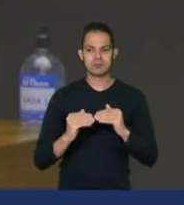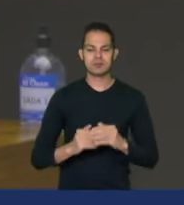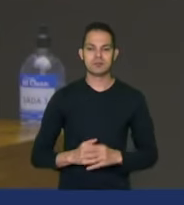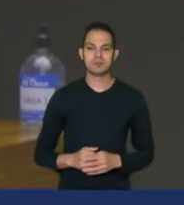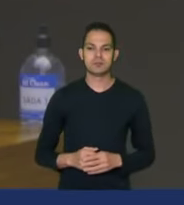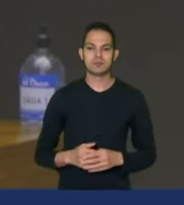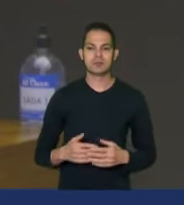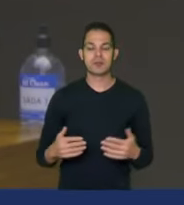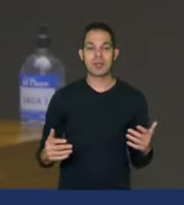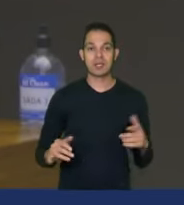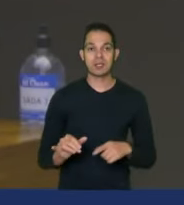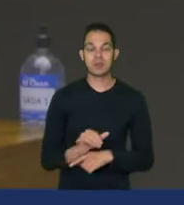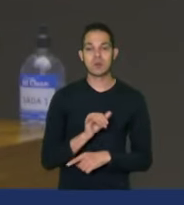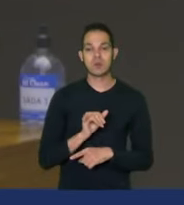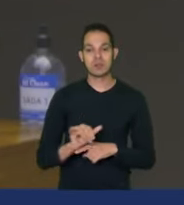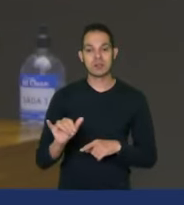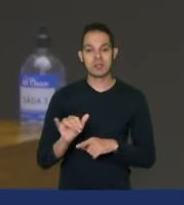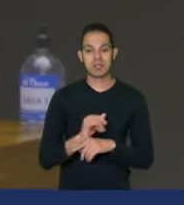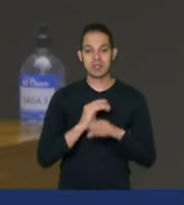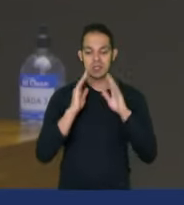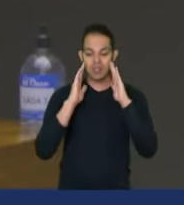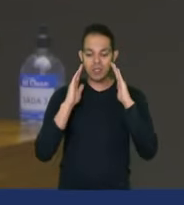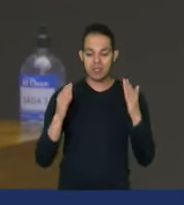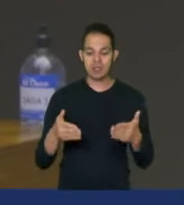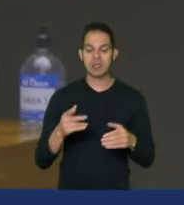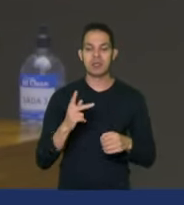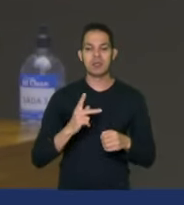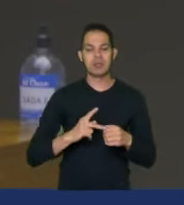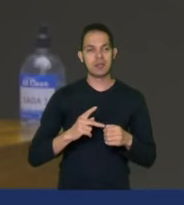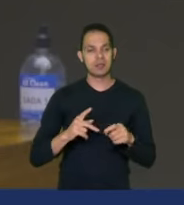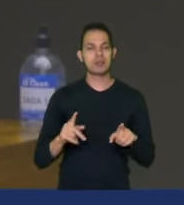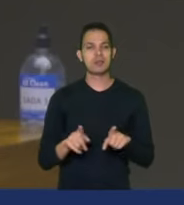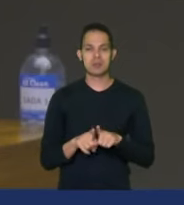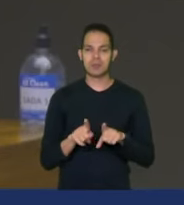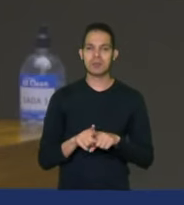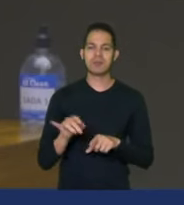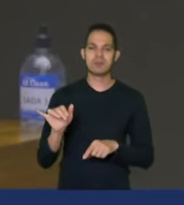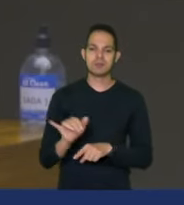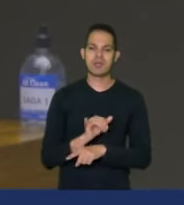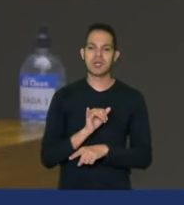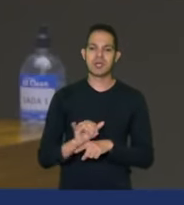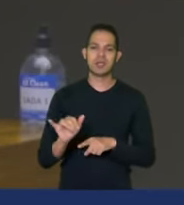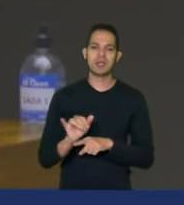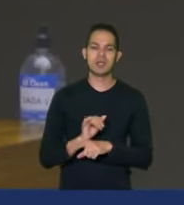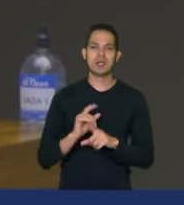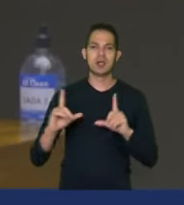essa estratégia de concentração da Petrobras também é uma estratégia que acaba reduzindo,